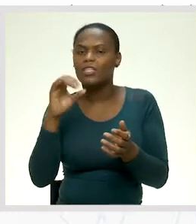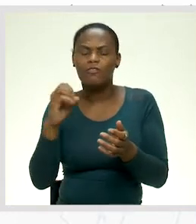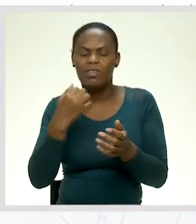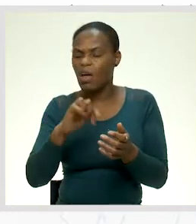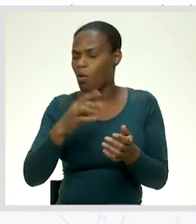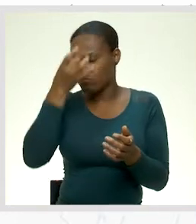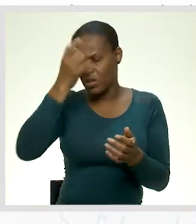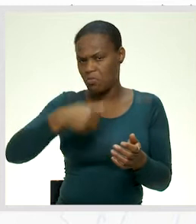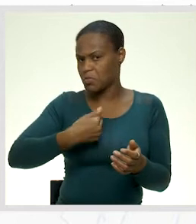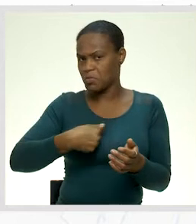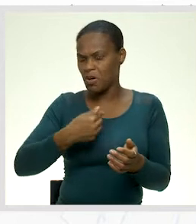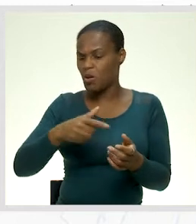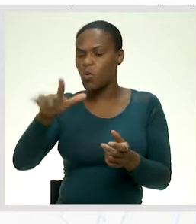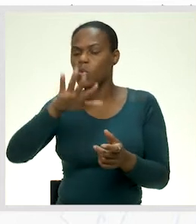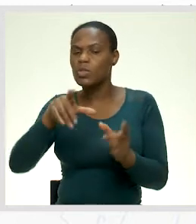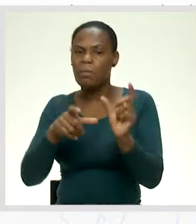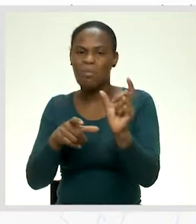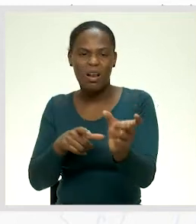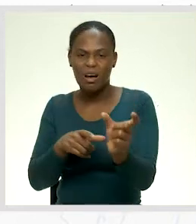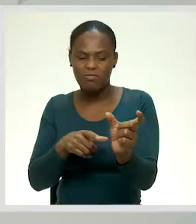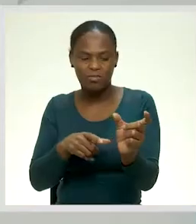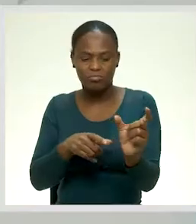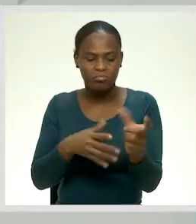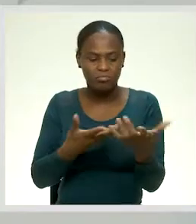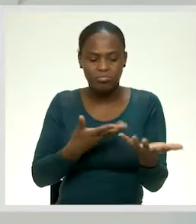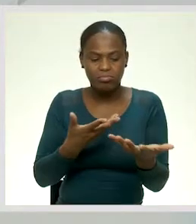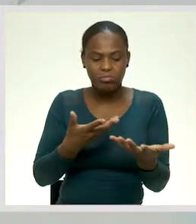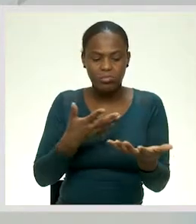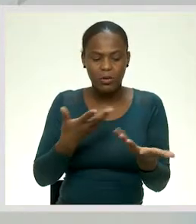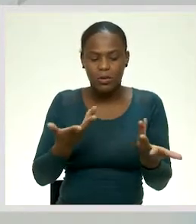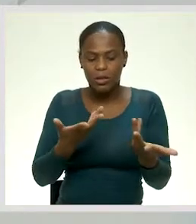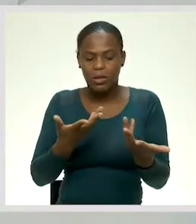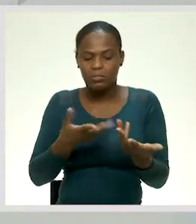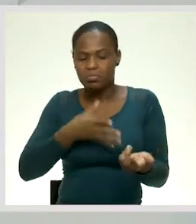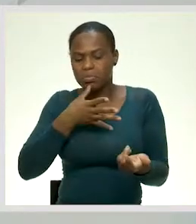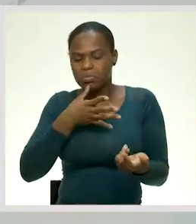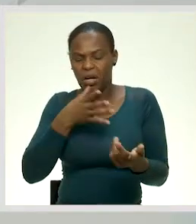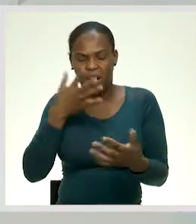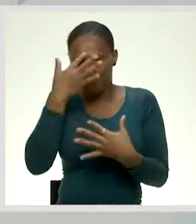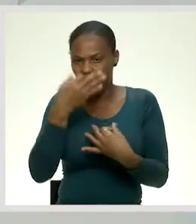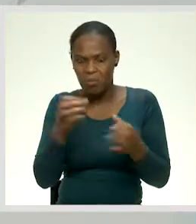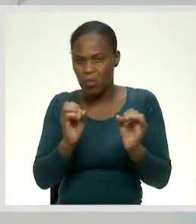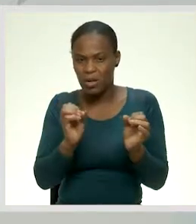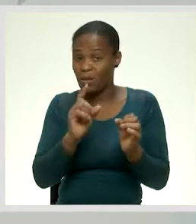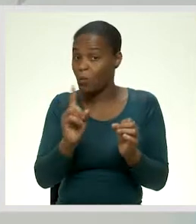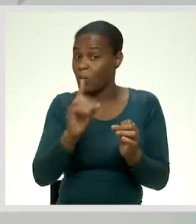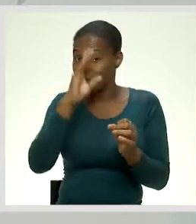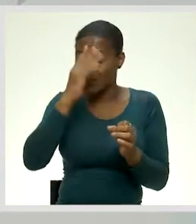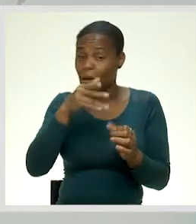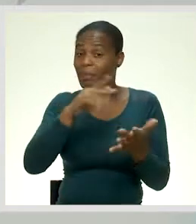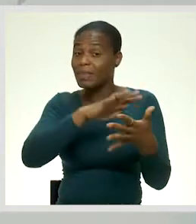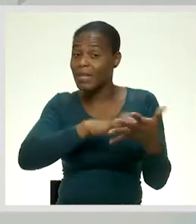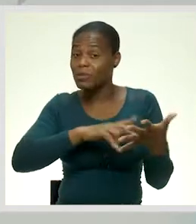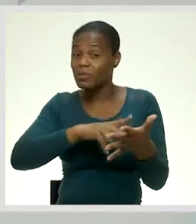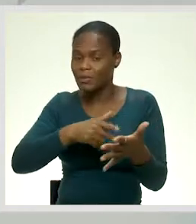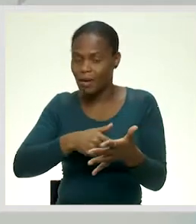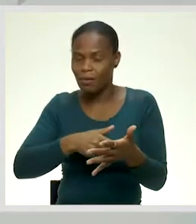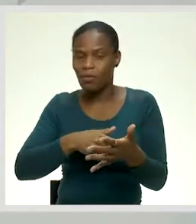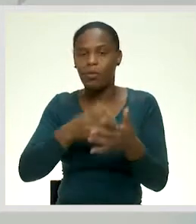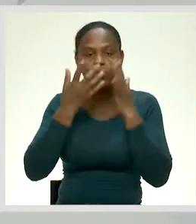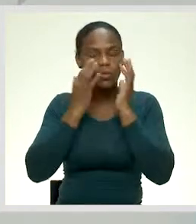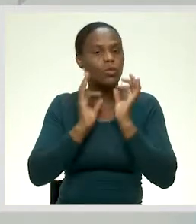coloquiais. Já sabem, textos técnicos ou estes tipos de textos, muito cuidado com